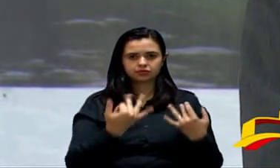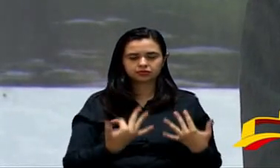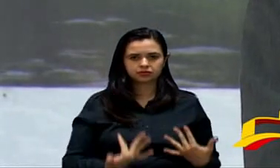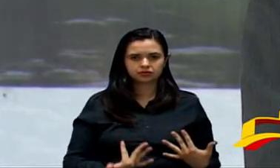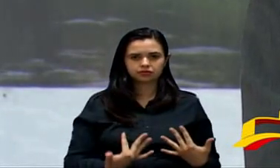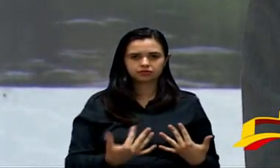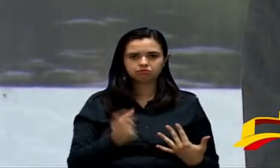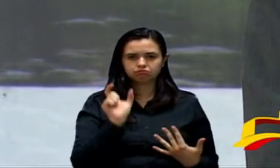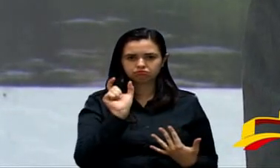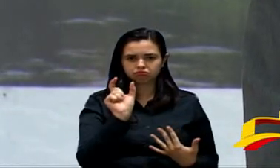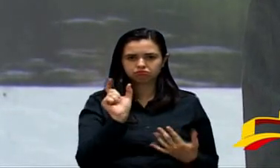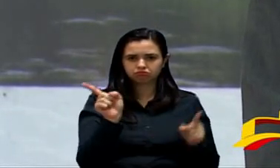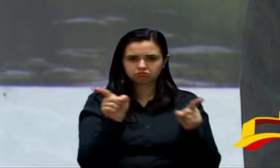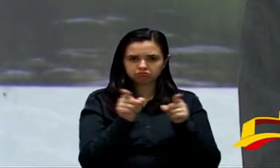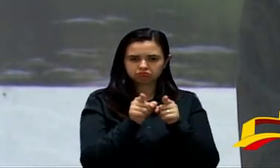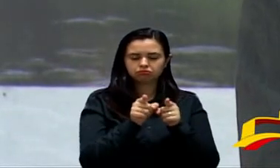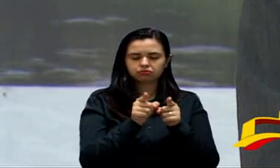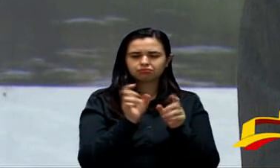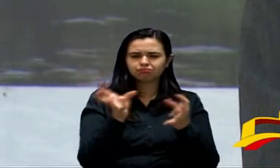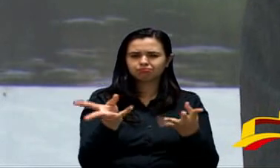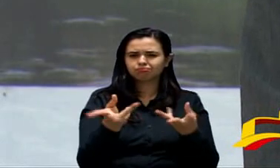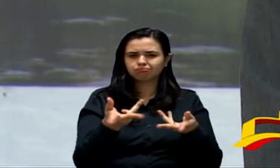que é maravilhoso.